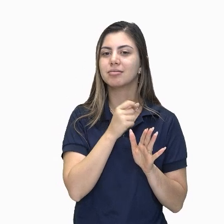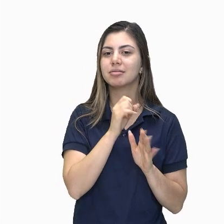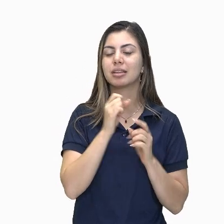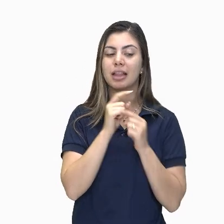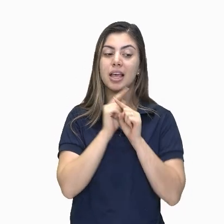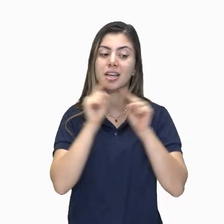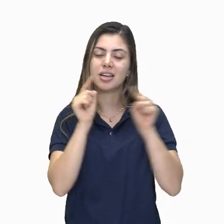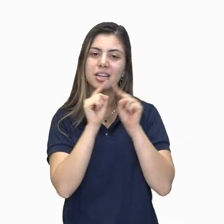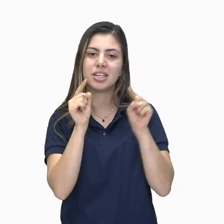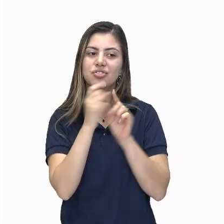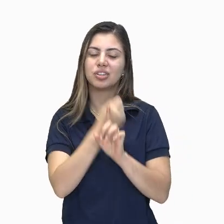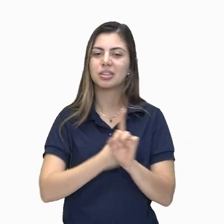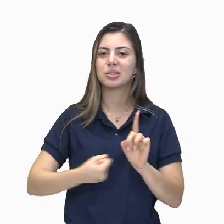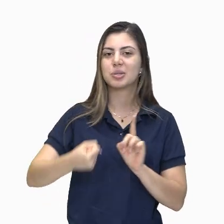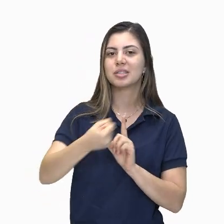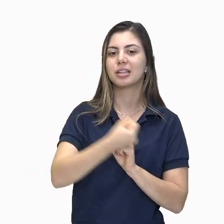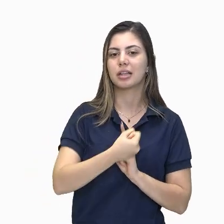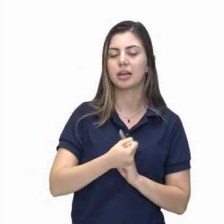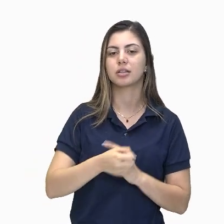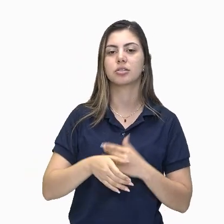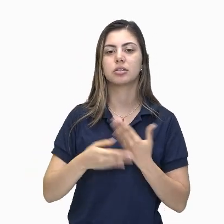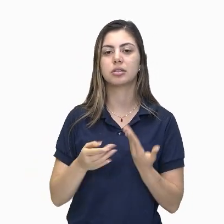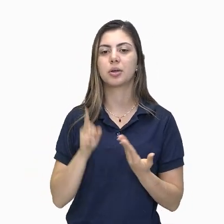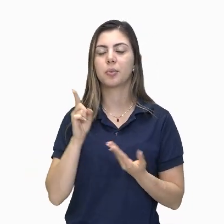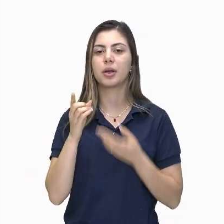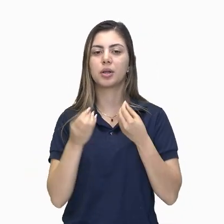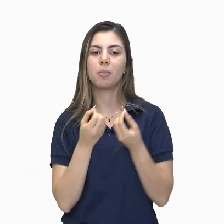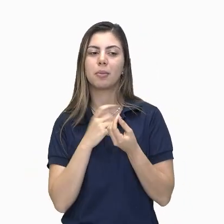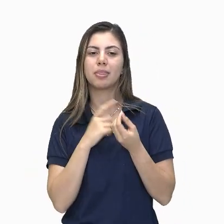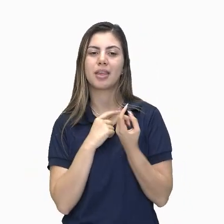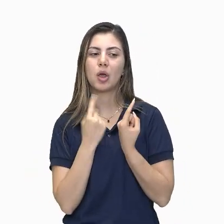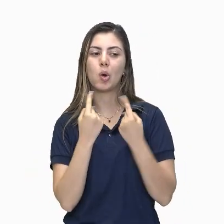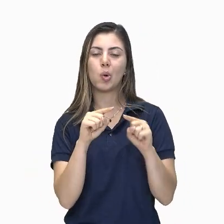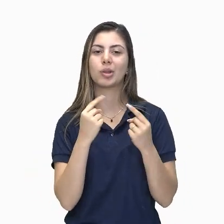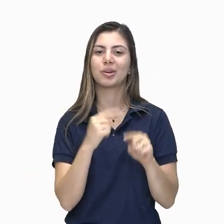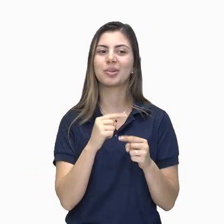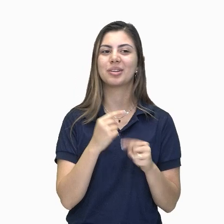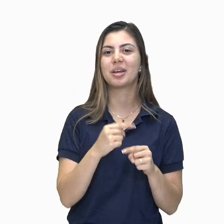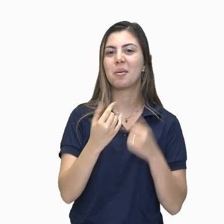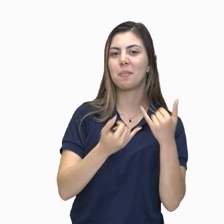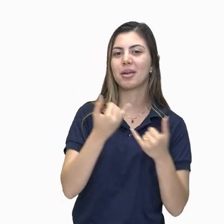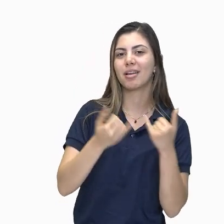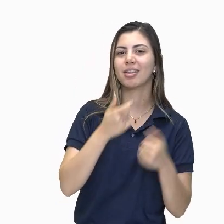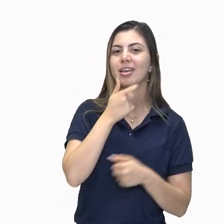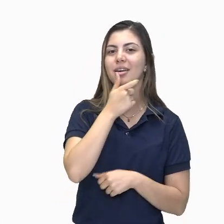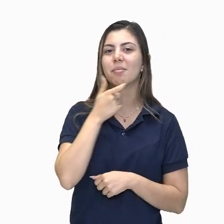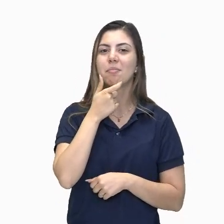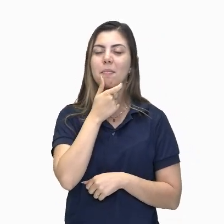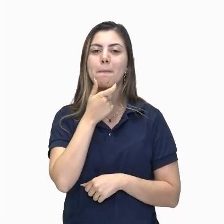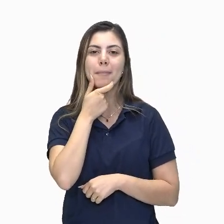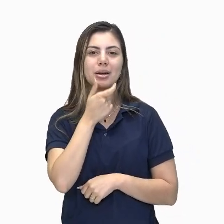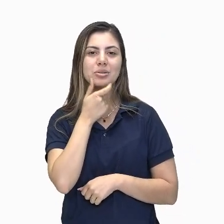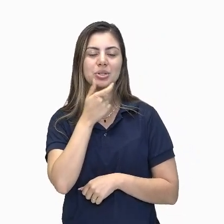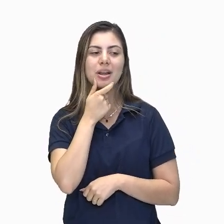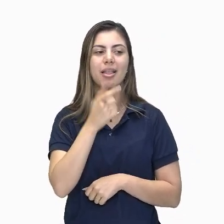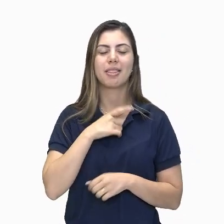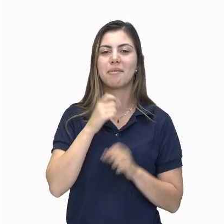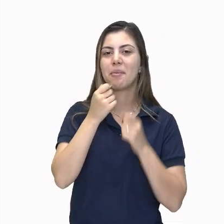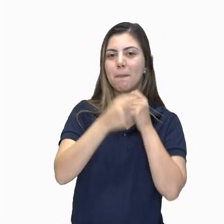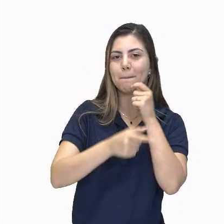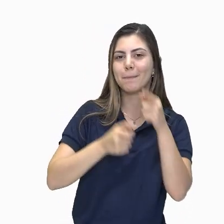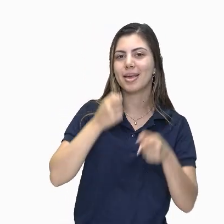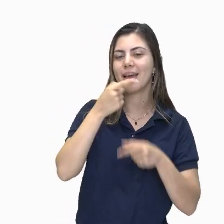críticas sociais, vivia sacaneando ali o nosso querido Mário de Andrade, fazia piadas sobre ele, fazia com